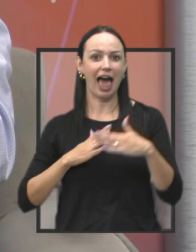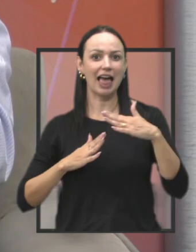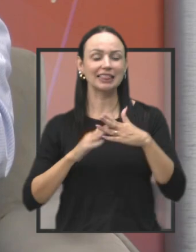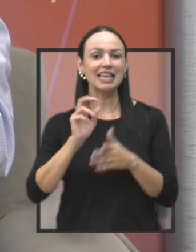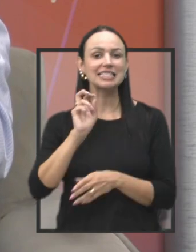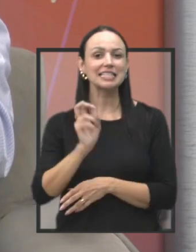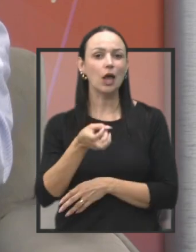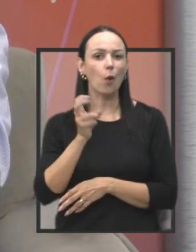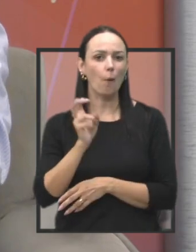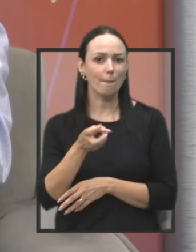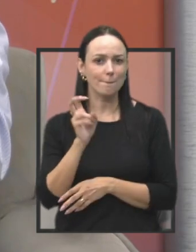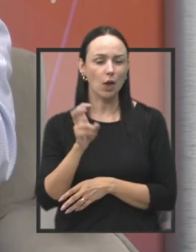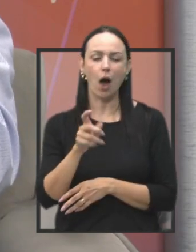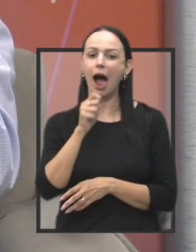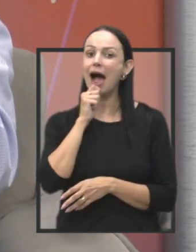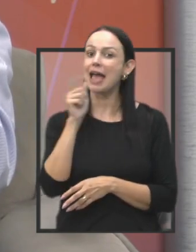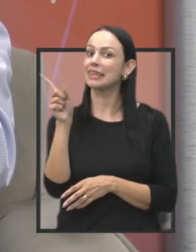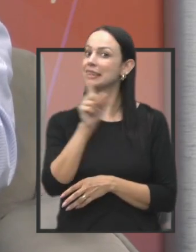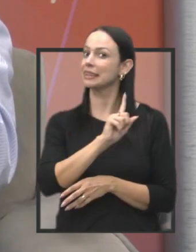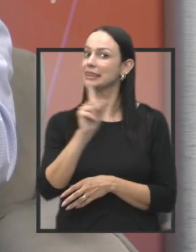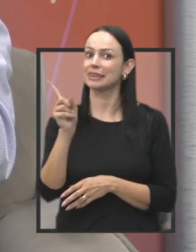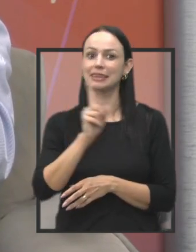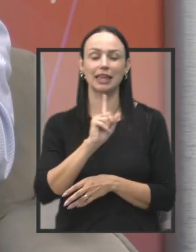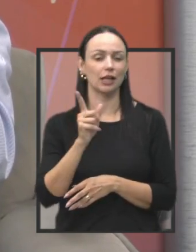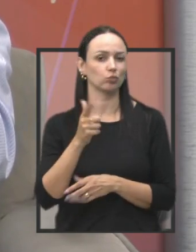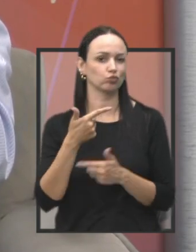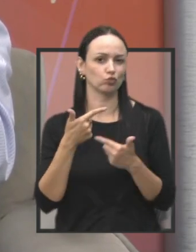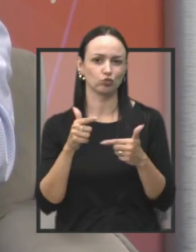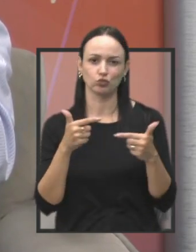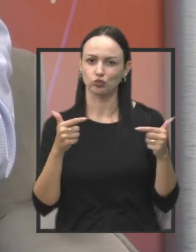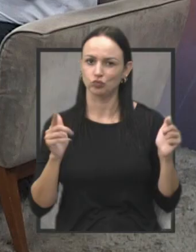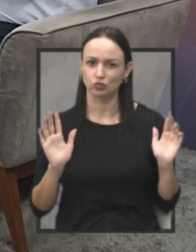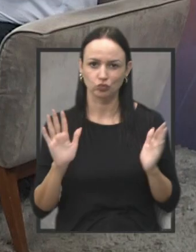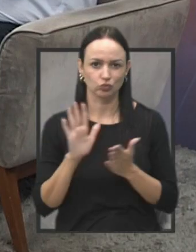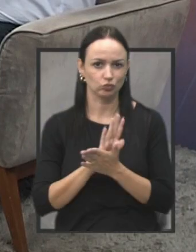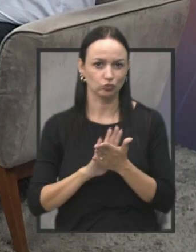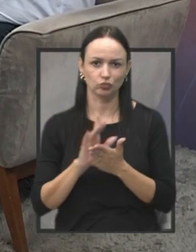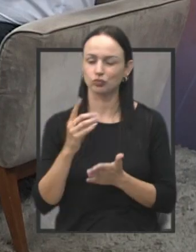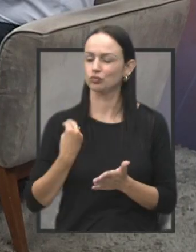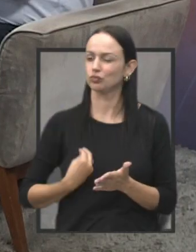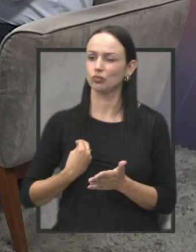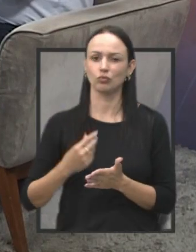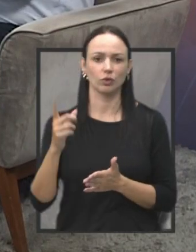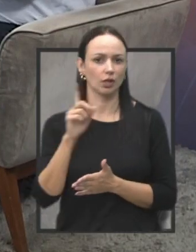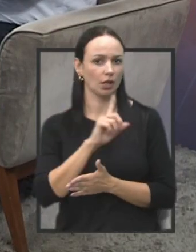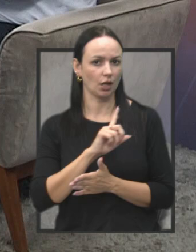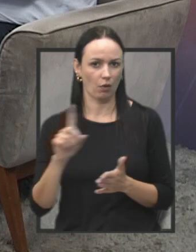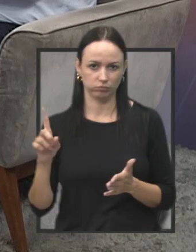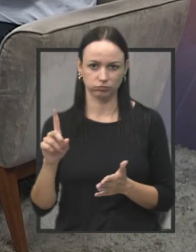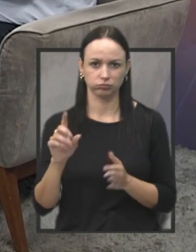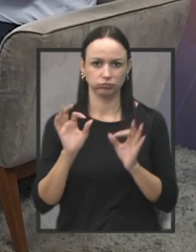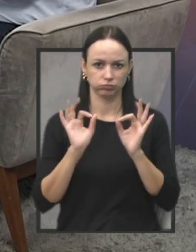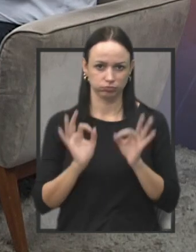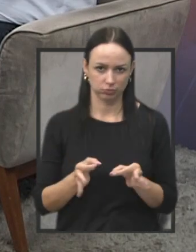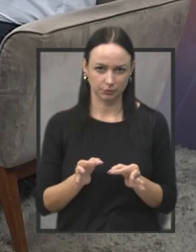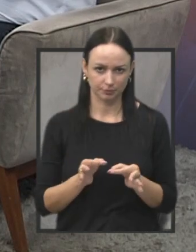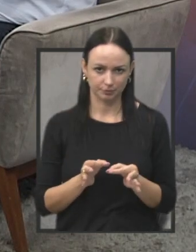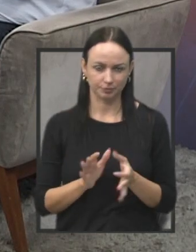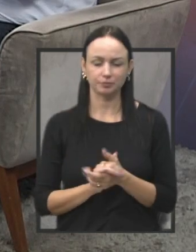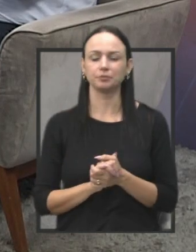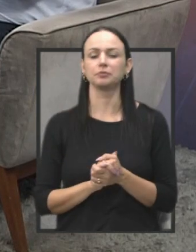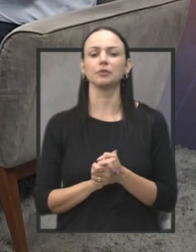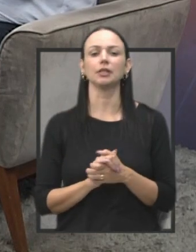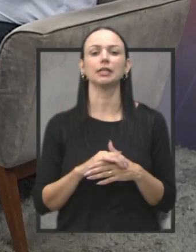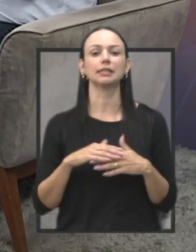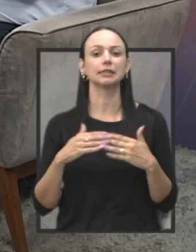não vale, ainda não tem nenhuma... Não está em vigor, né? Não está em vigor, exatamente, perfeitamente. Não